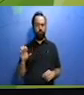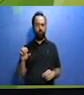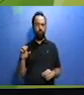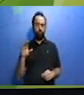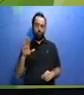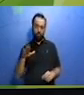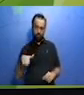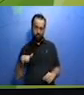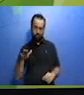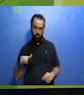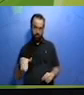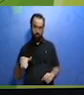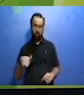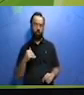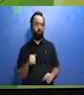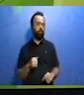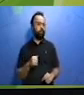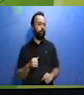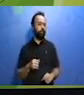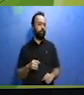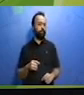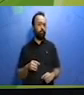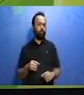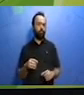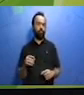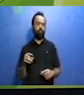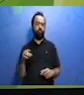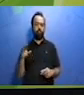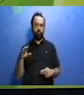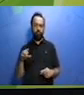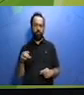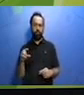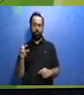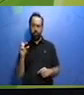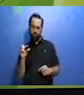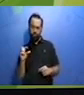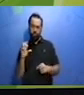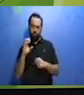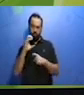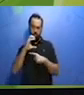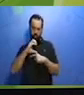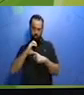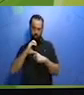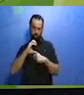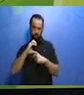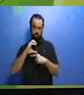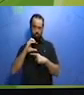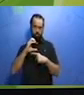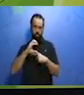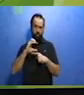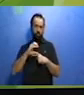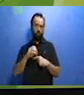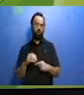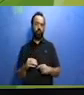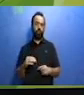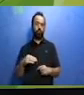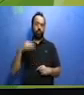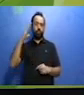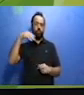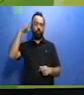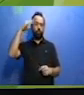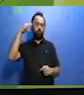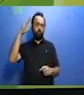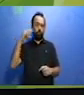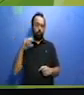menor a temperatura de ebulição, menos carbonos essa molécula de hidrocarboneto tem. Quanto maior o ponto